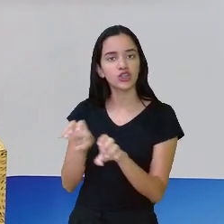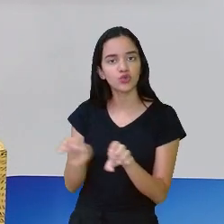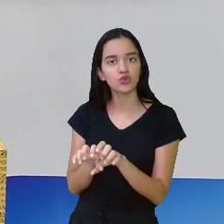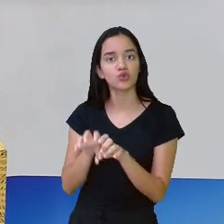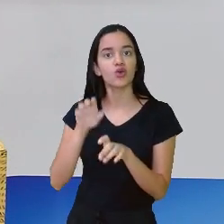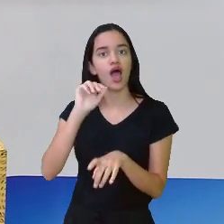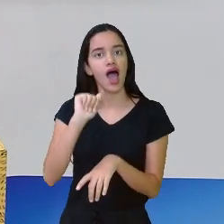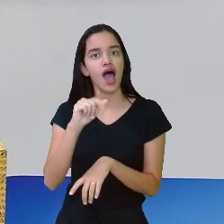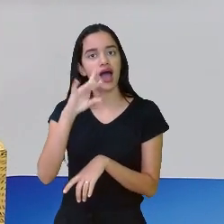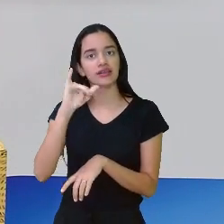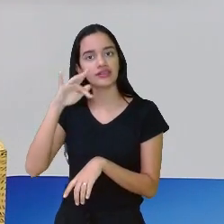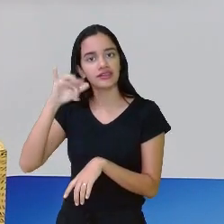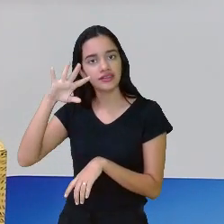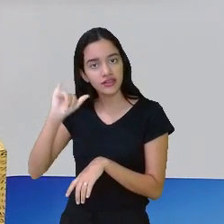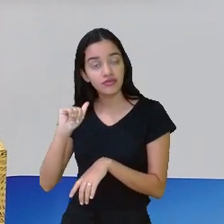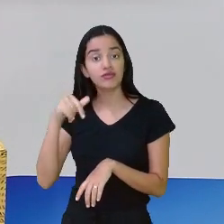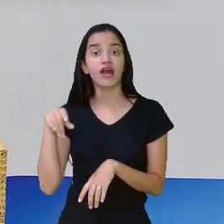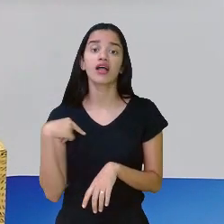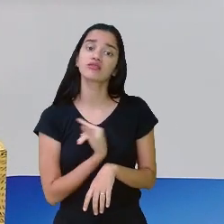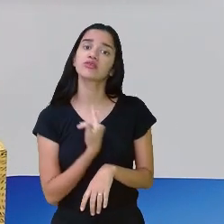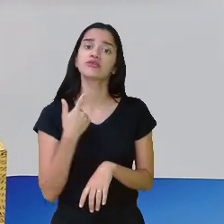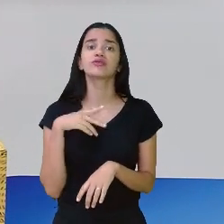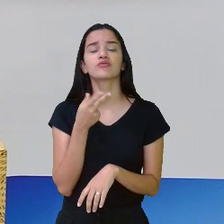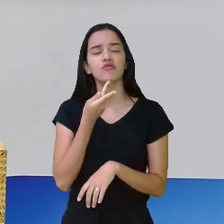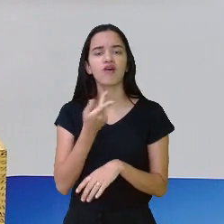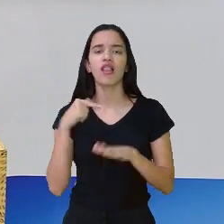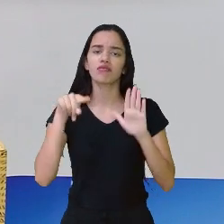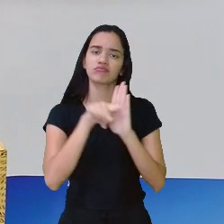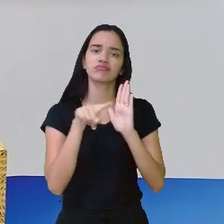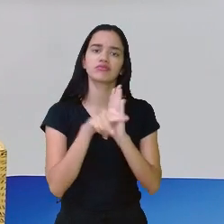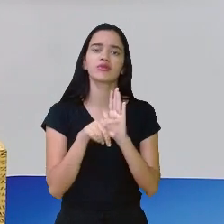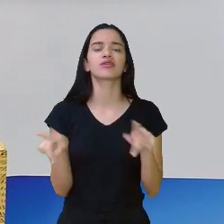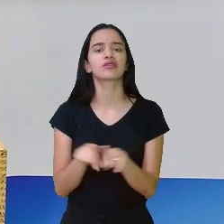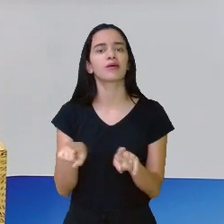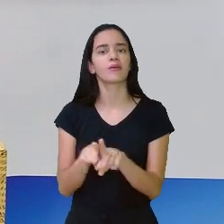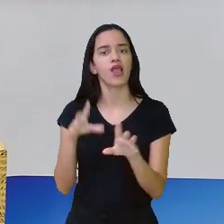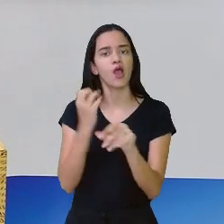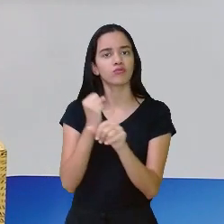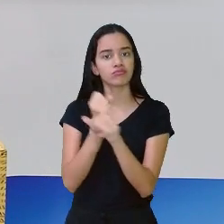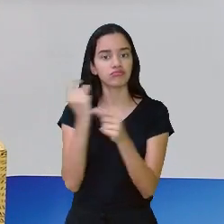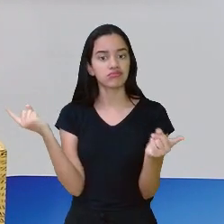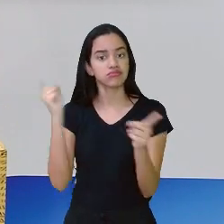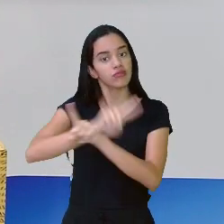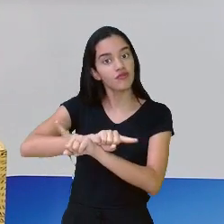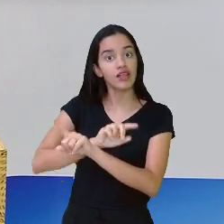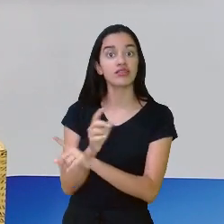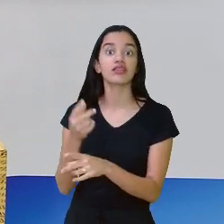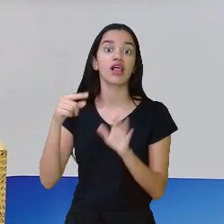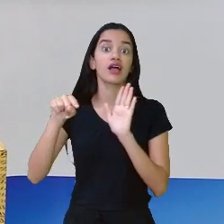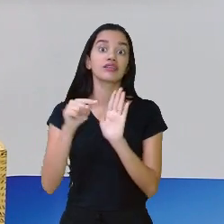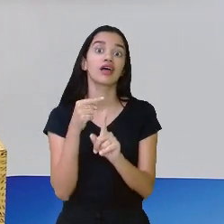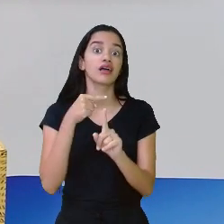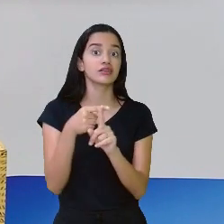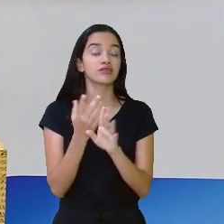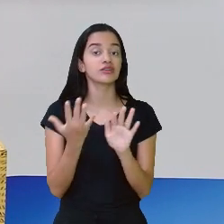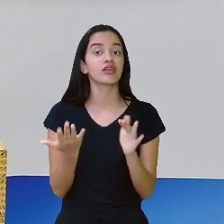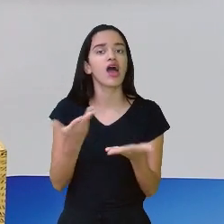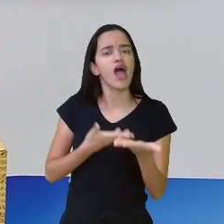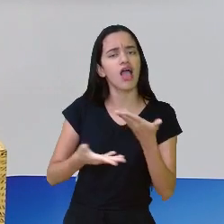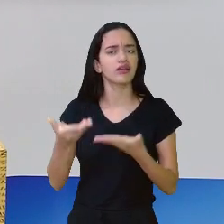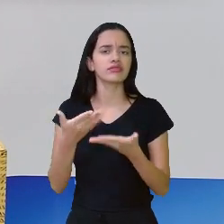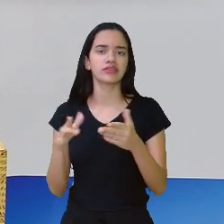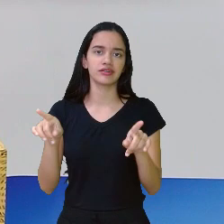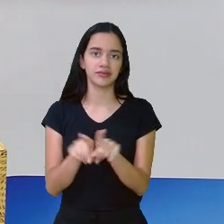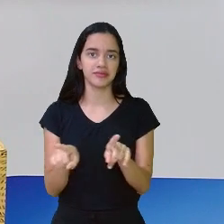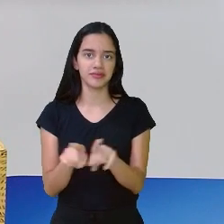aditiva. Na estrutura aditiva a gente vai também falar de subtração. Por quê? Porque é a operação inversa da adição, então está relacionada à adição também,